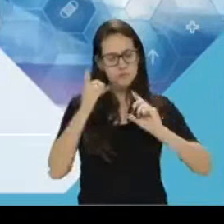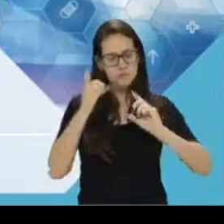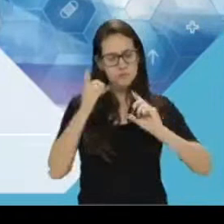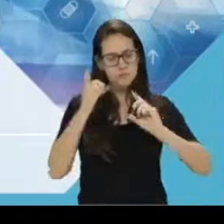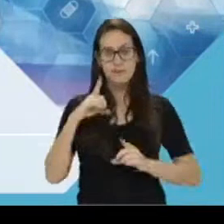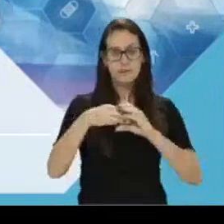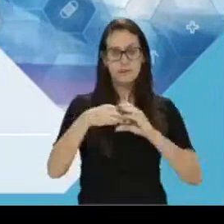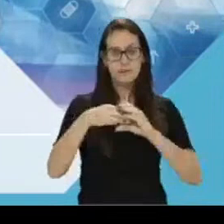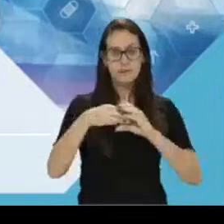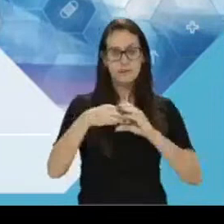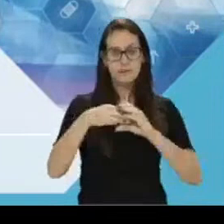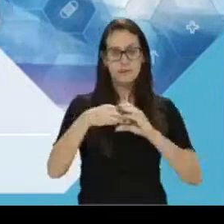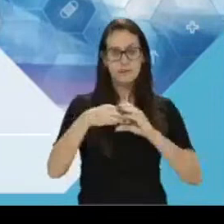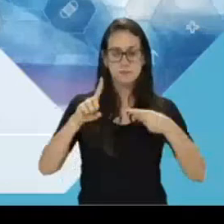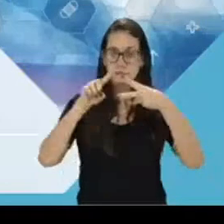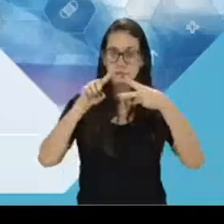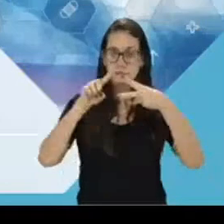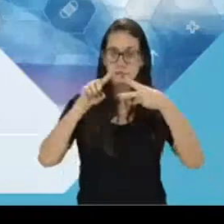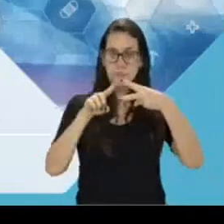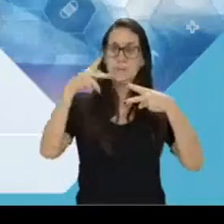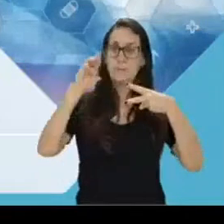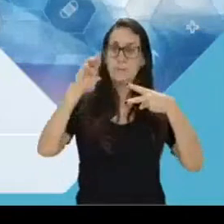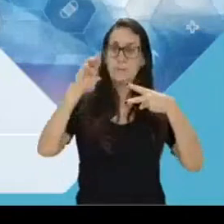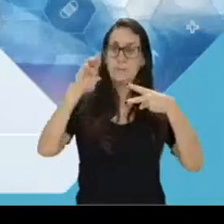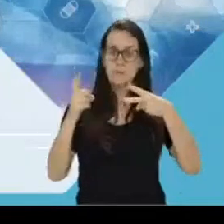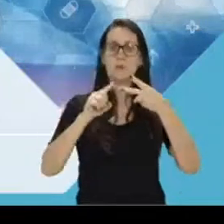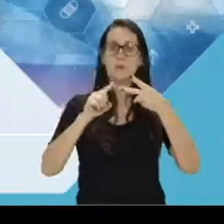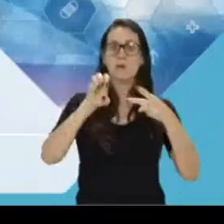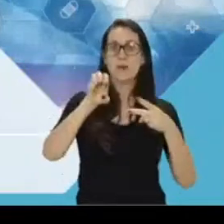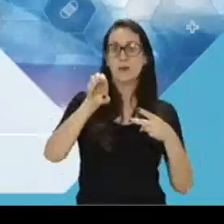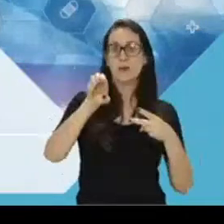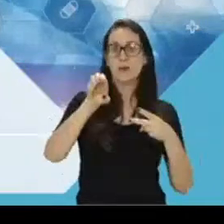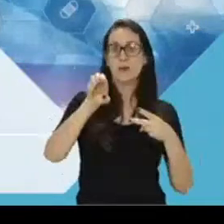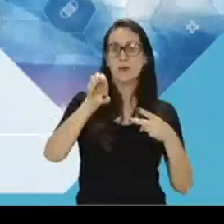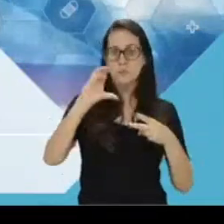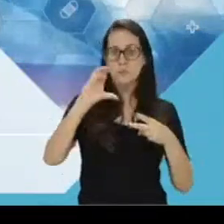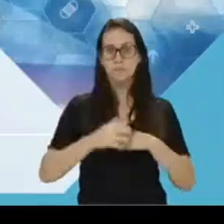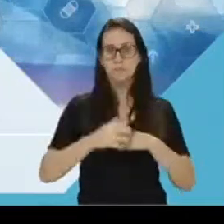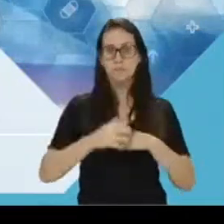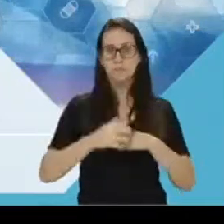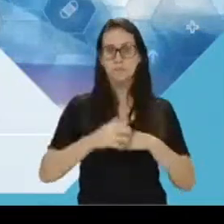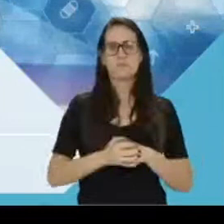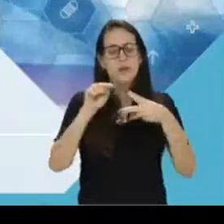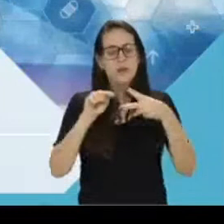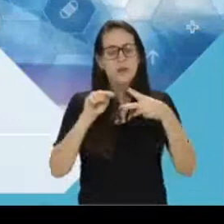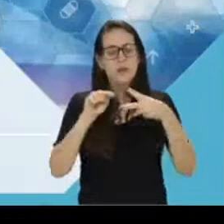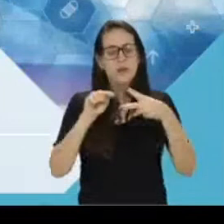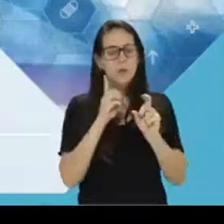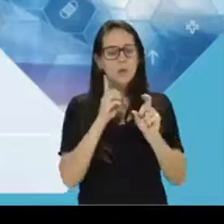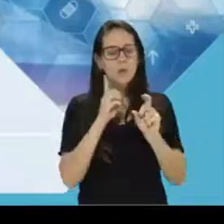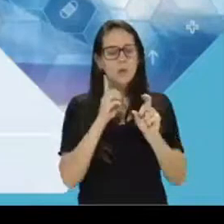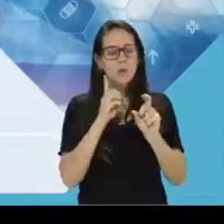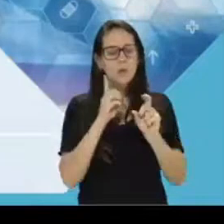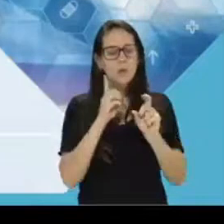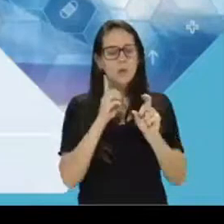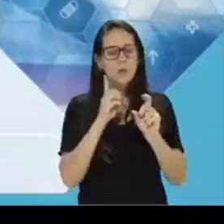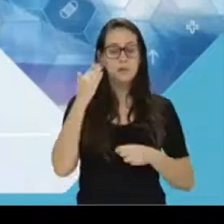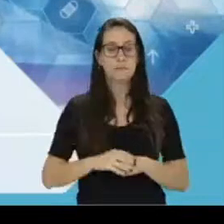as células procariontes e as células eucariontes. Entre essa identificação, então, nós vamos